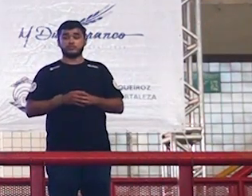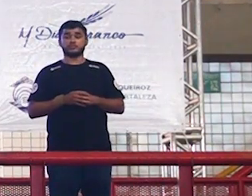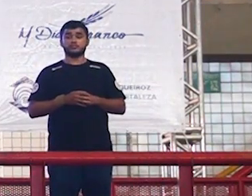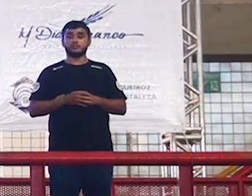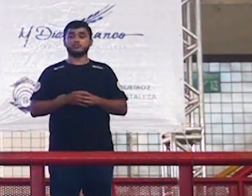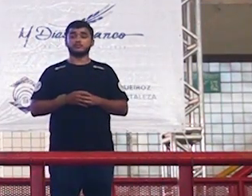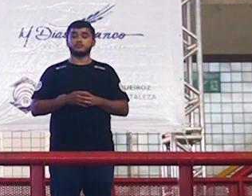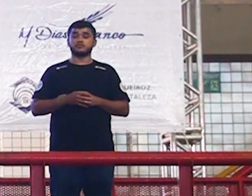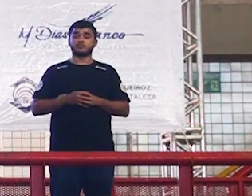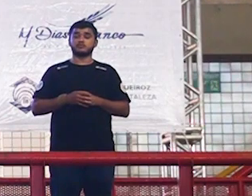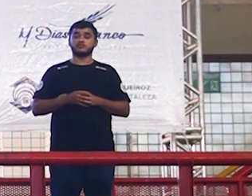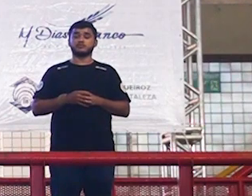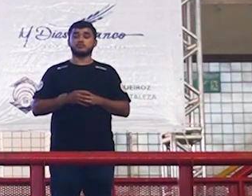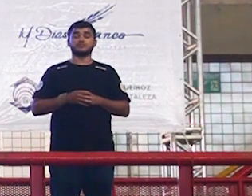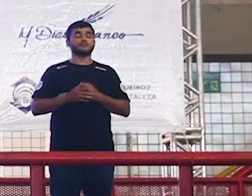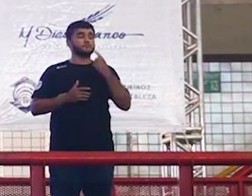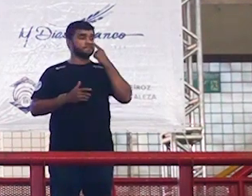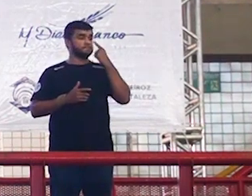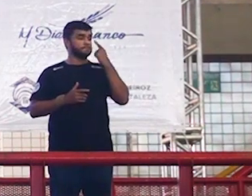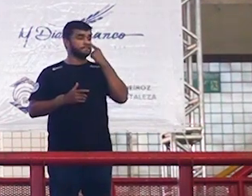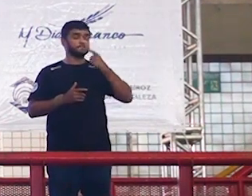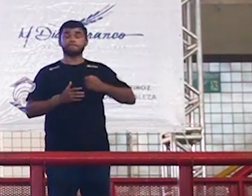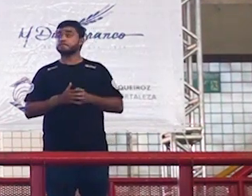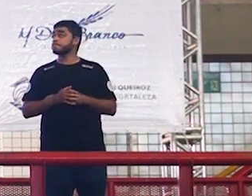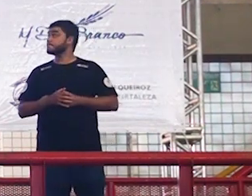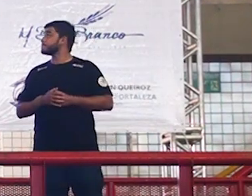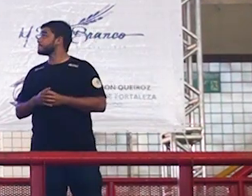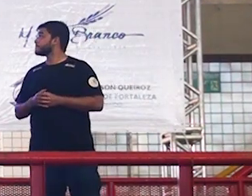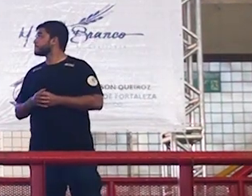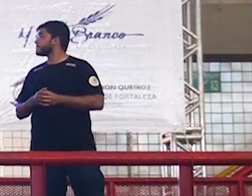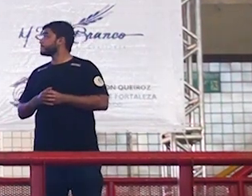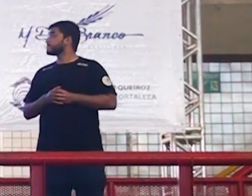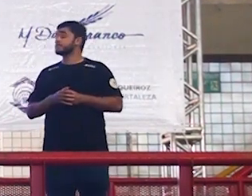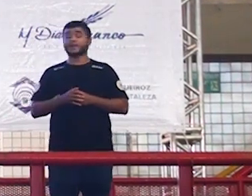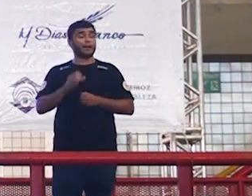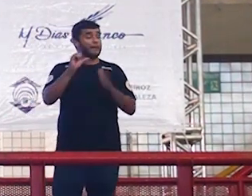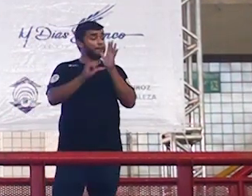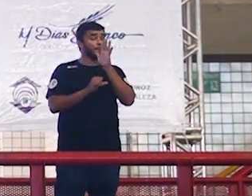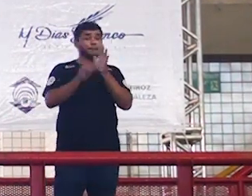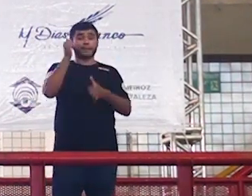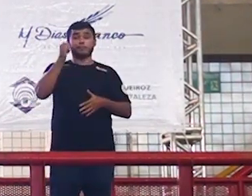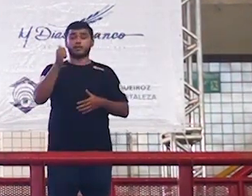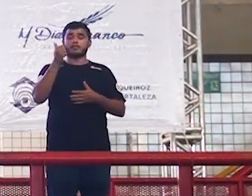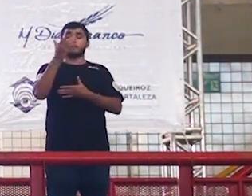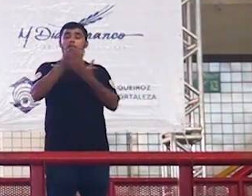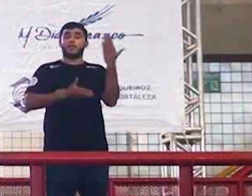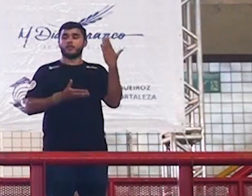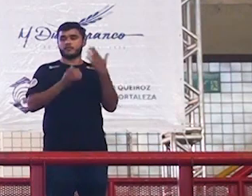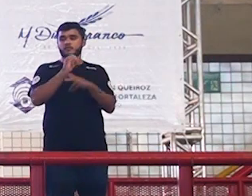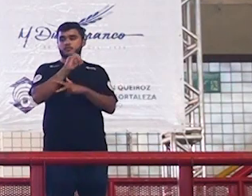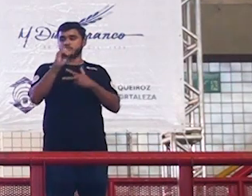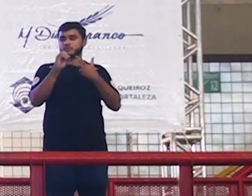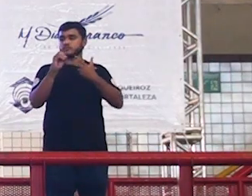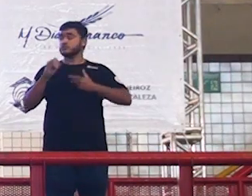Essa é a parte mais trabalhosa. Vamos ver. A primeira edição do Enem, galera, olha aí.